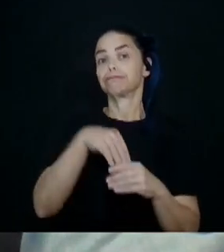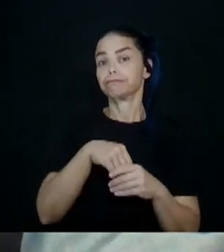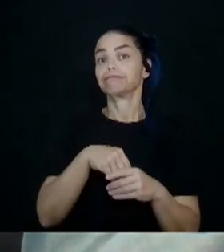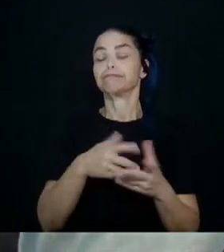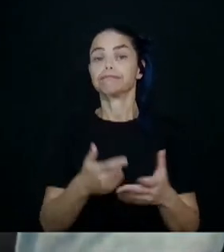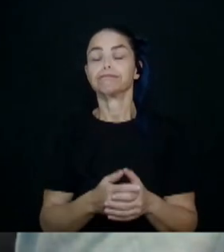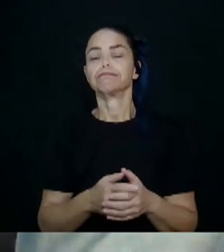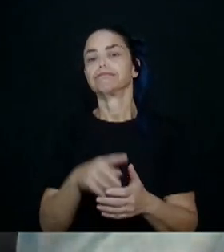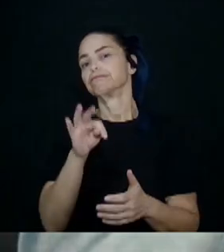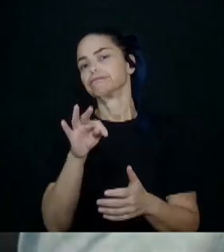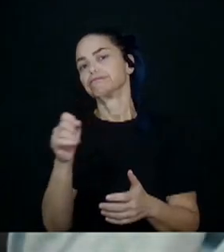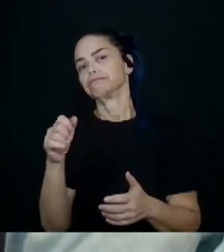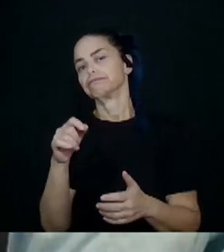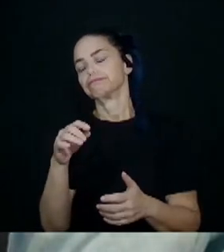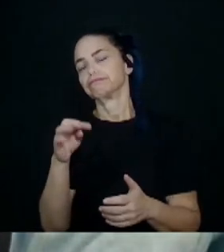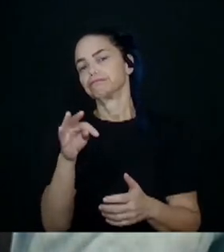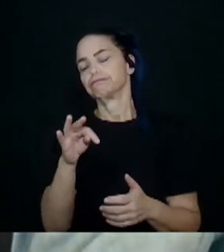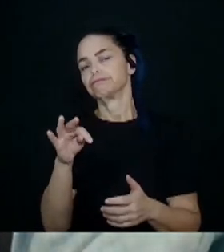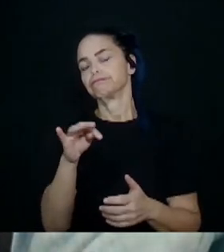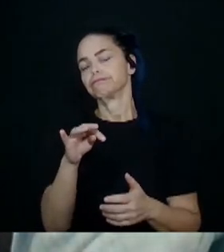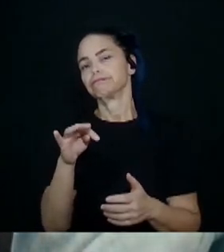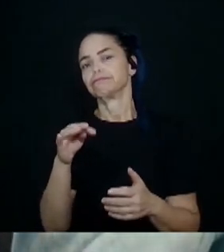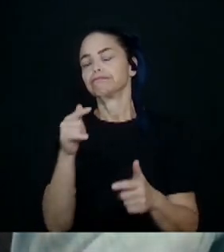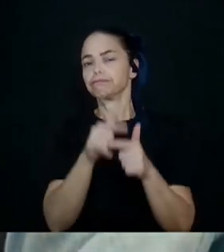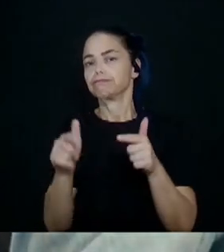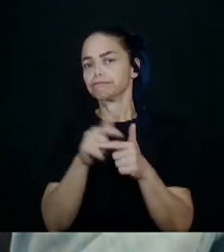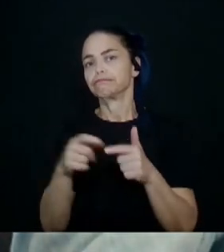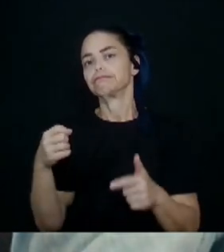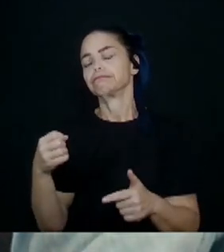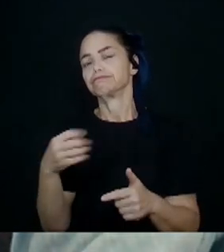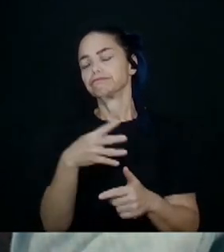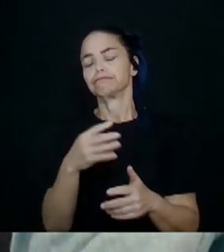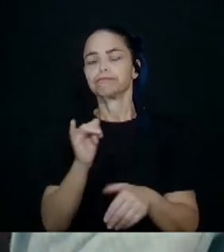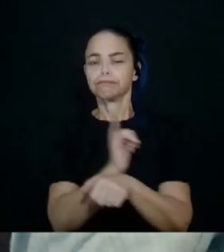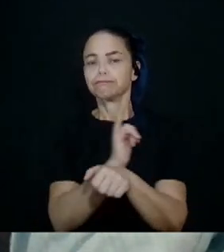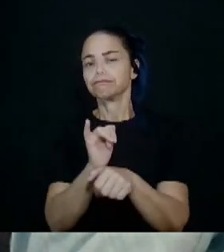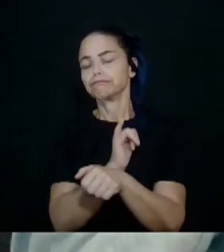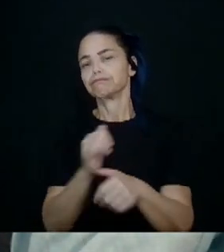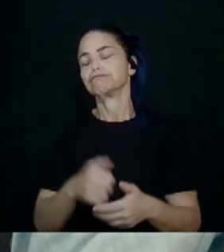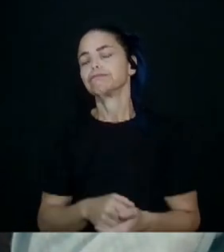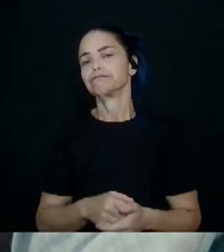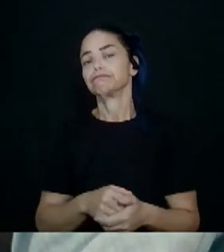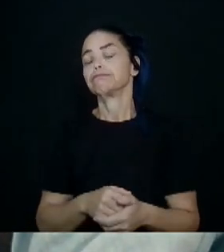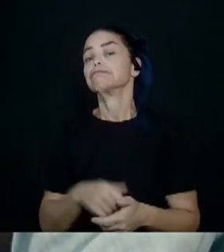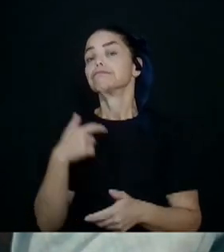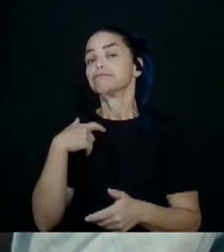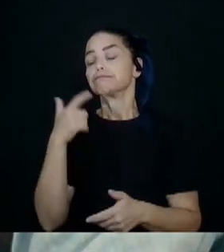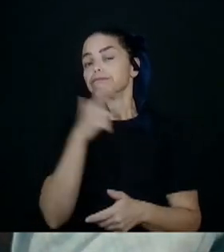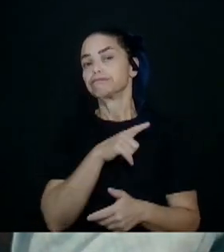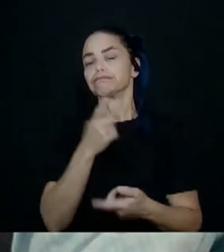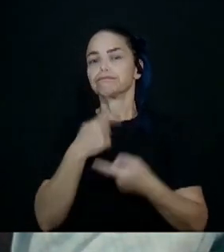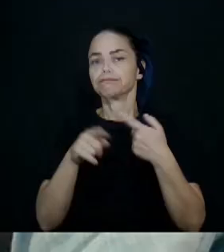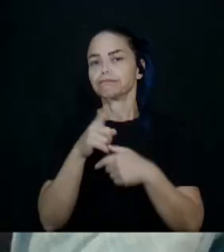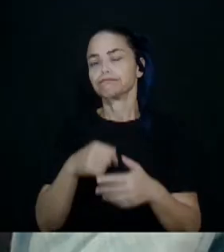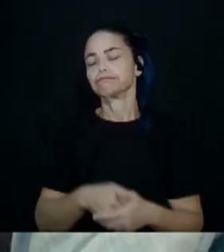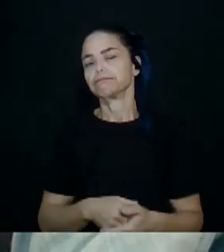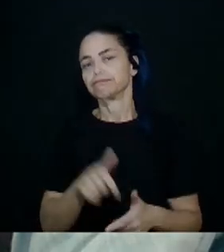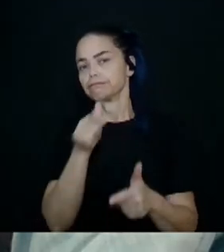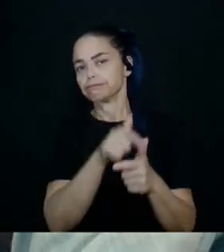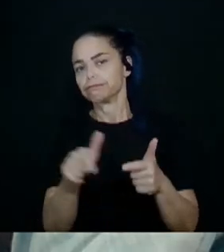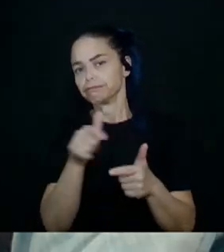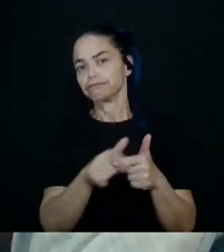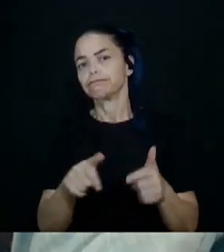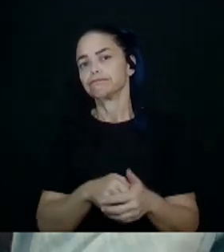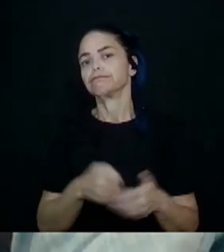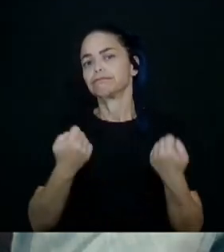tiver um problema novo, quais as estratégias, né, que eu vou ter para se sair né, desse problema. Então, a gente